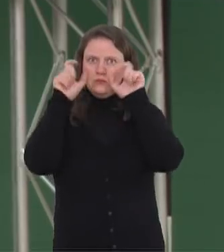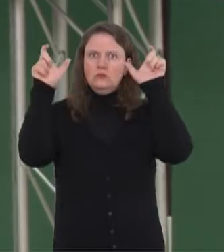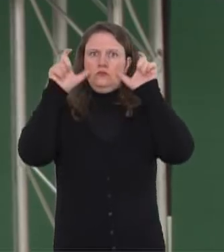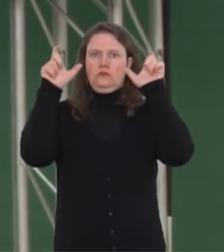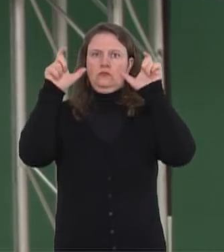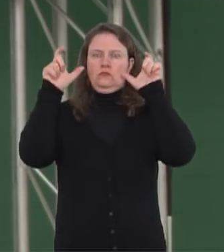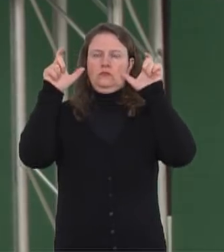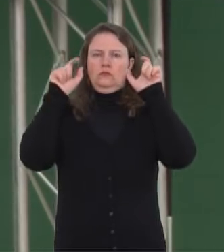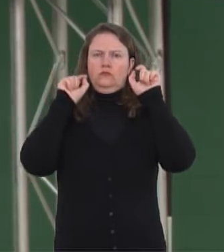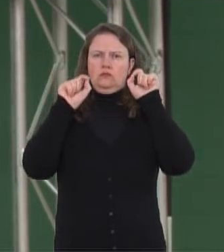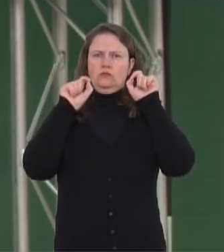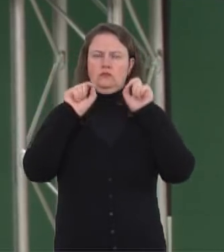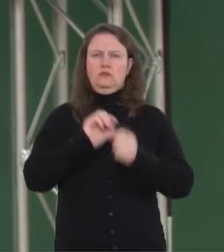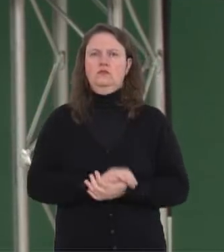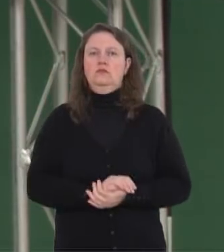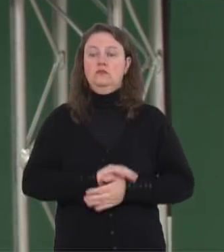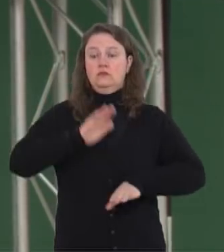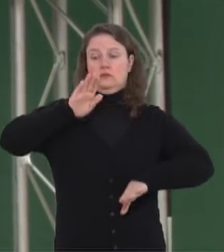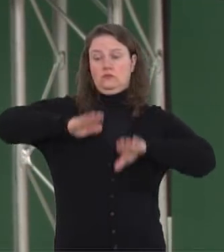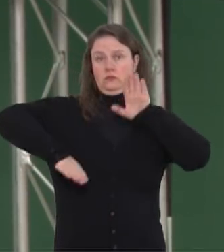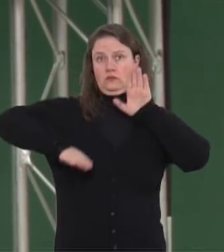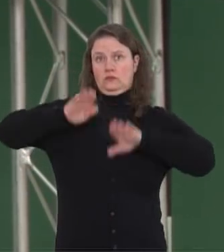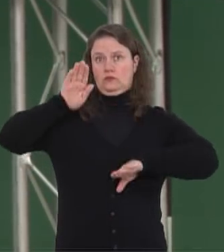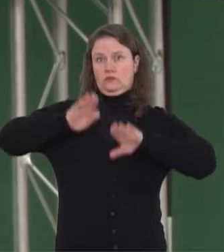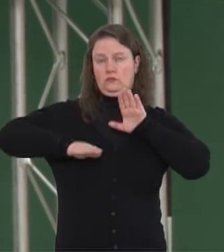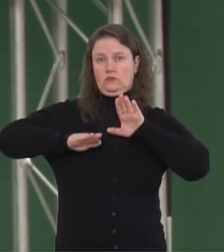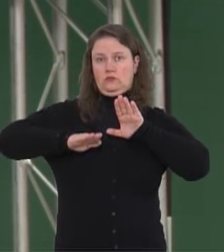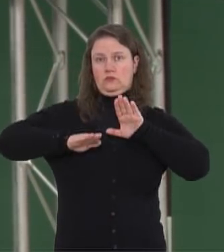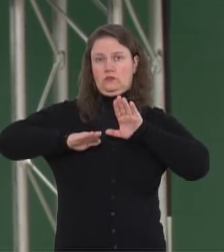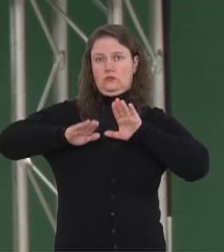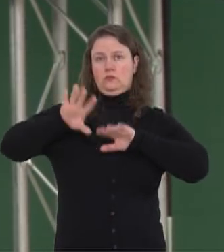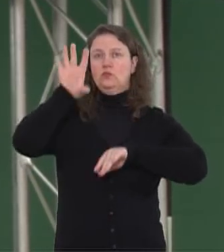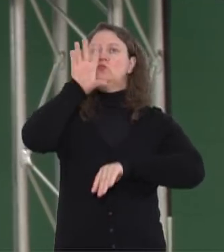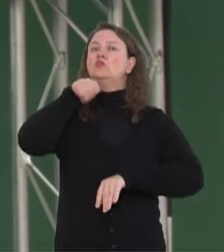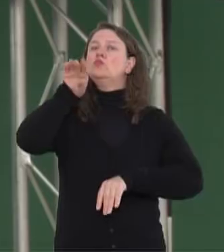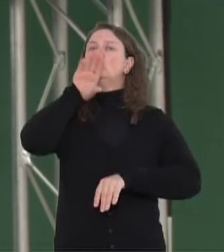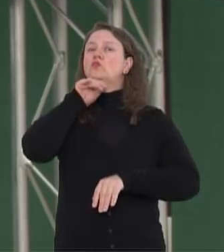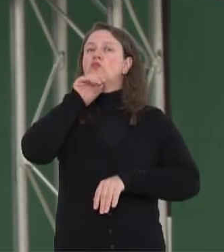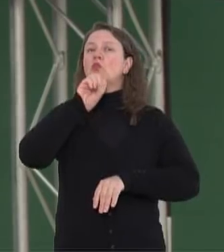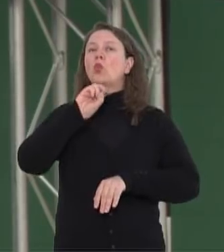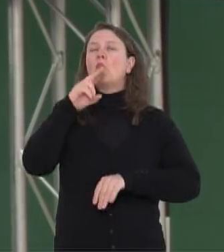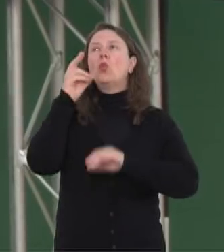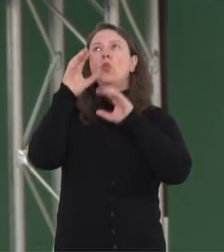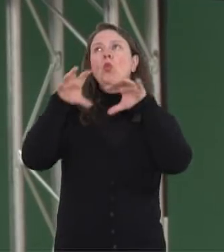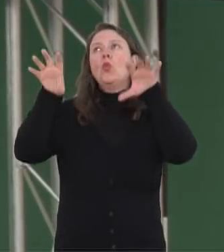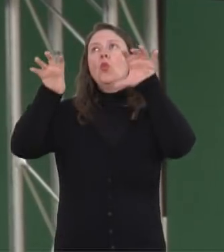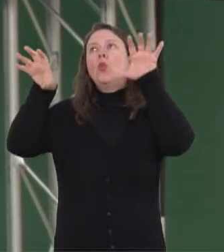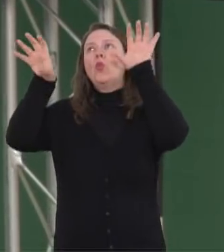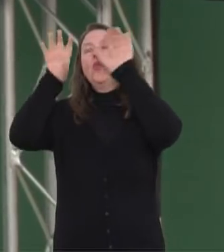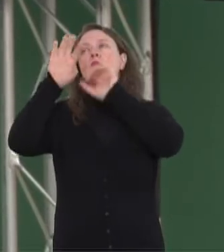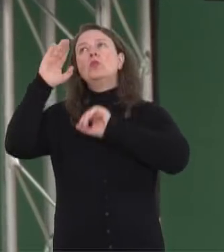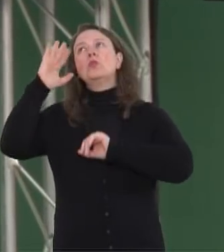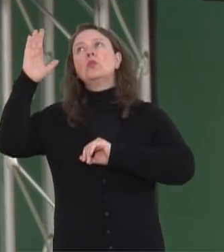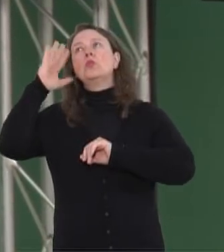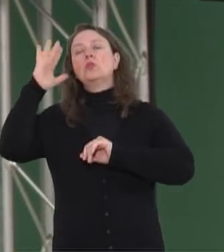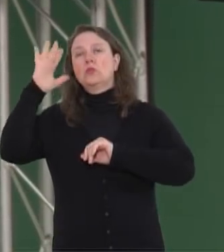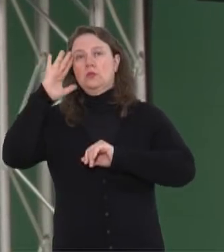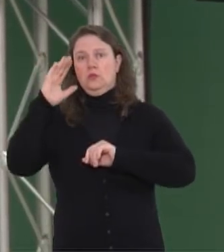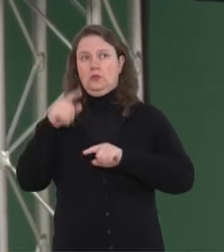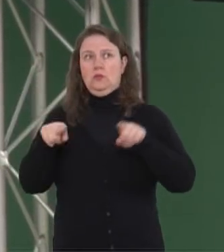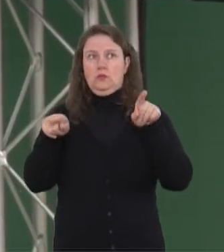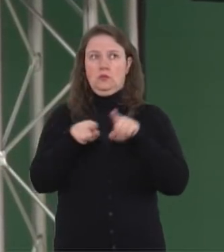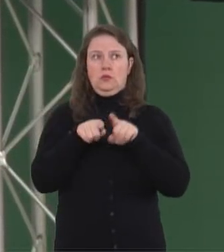bastante atenção. Às vezes, na fala ou pensamentos, outras vezes,